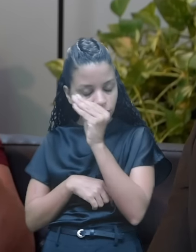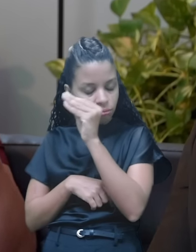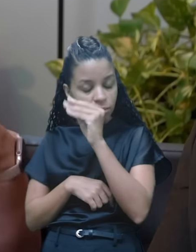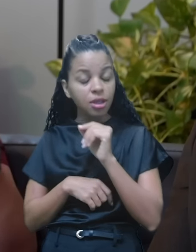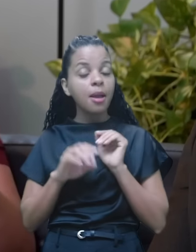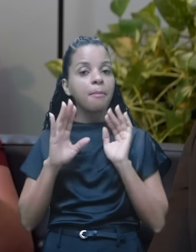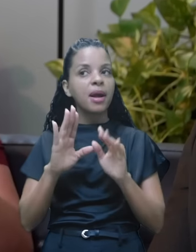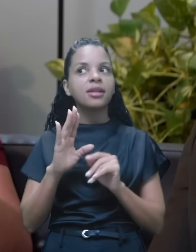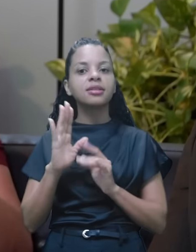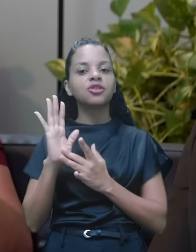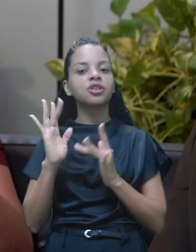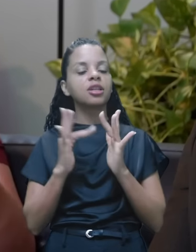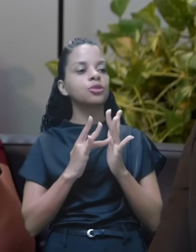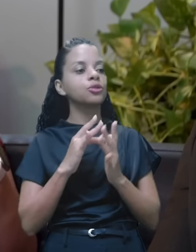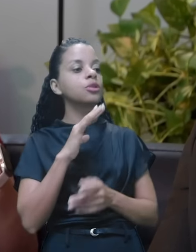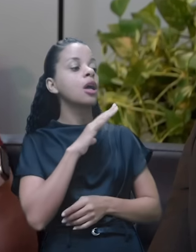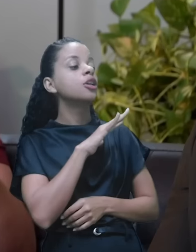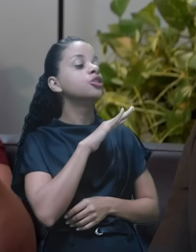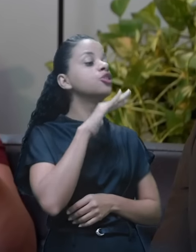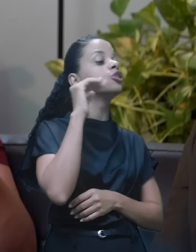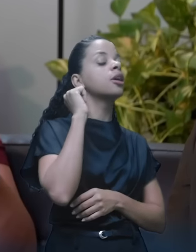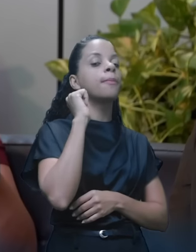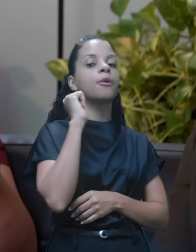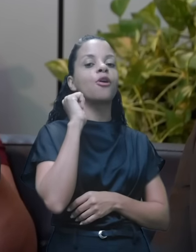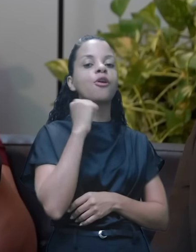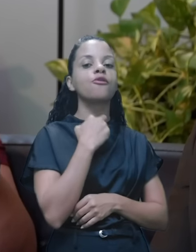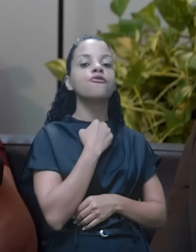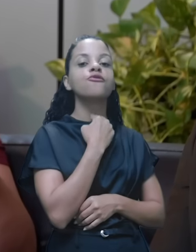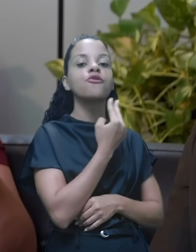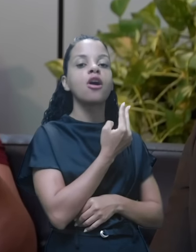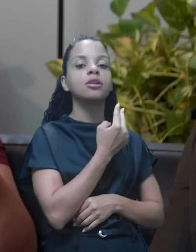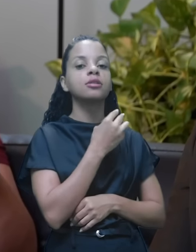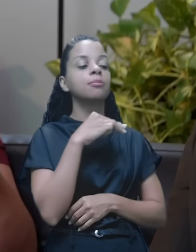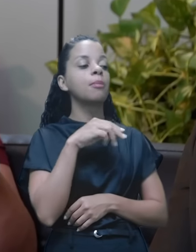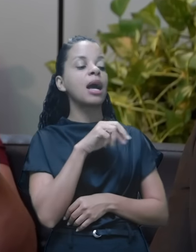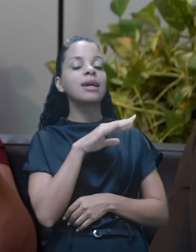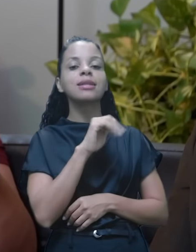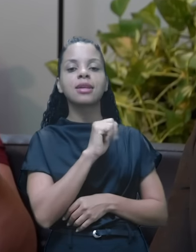dela, ela ter certeza que era ele, isso tem que dizer realmente muito ao nosso coração.